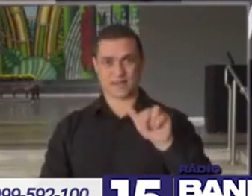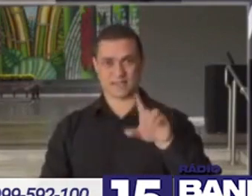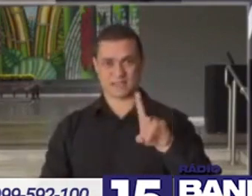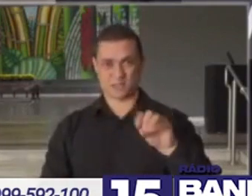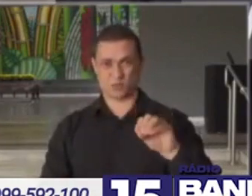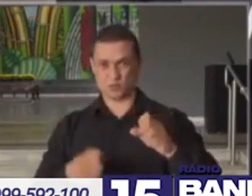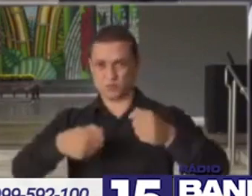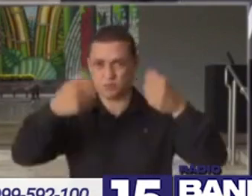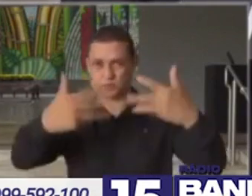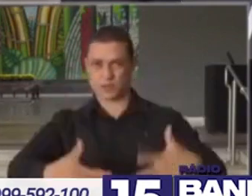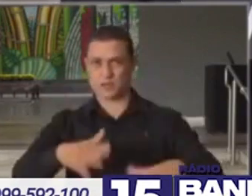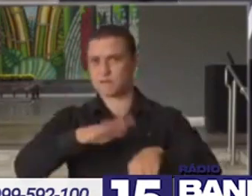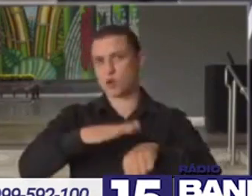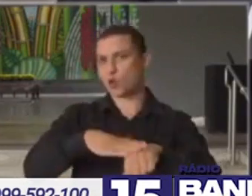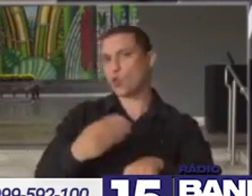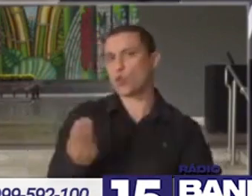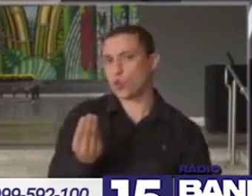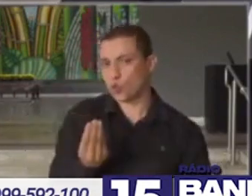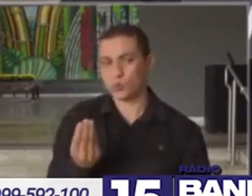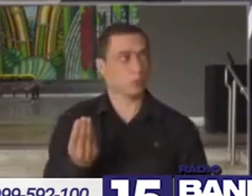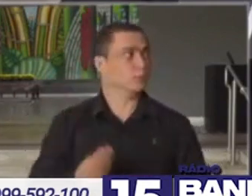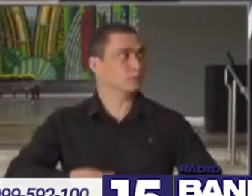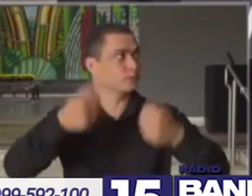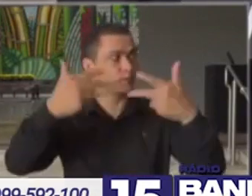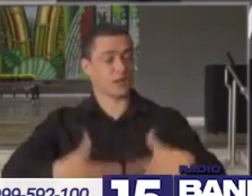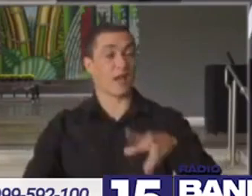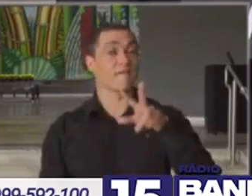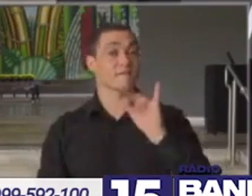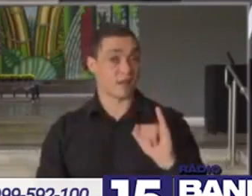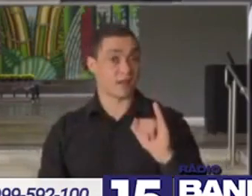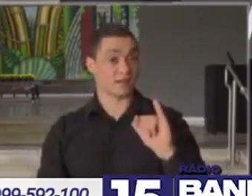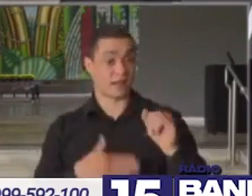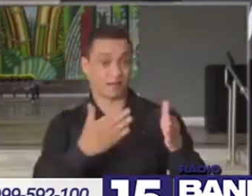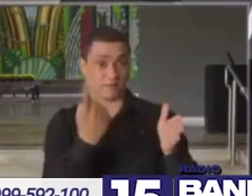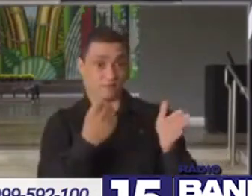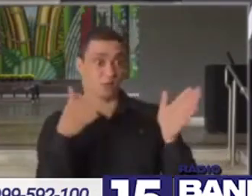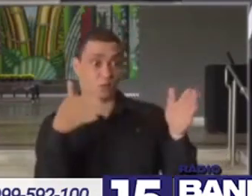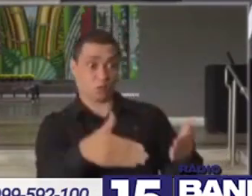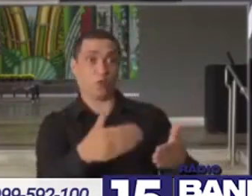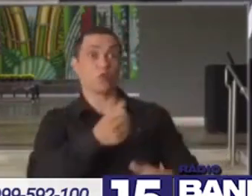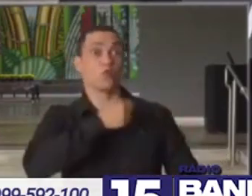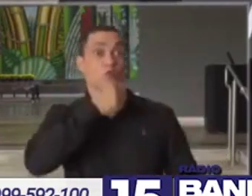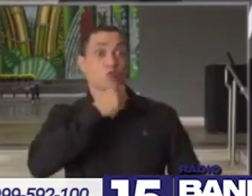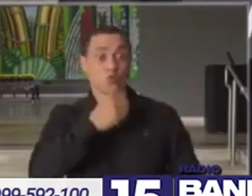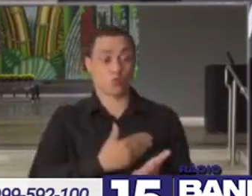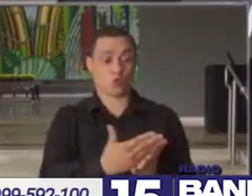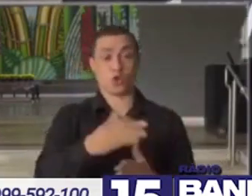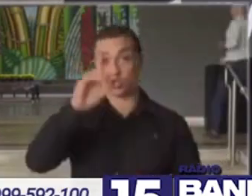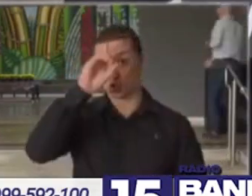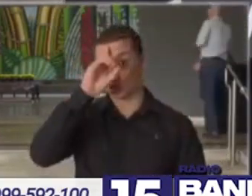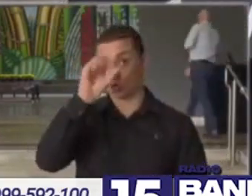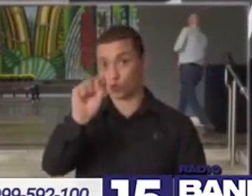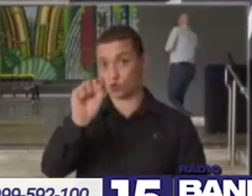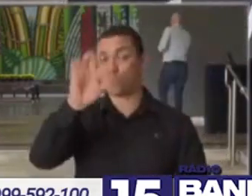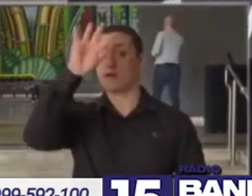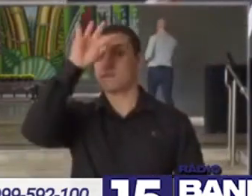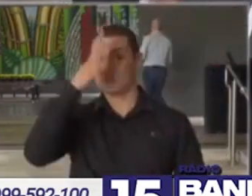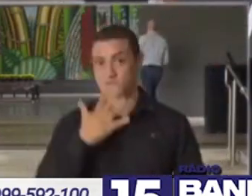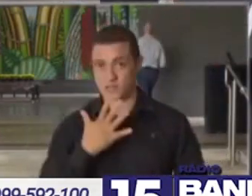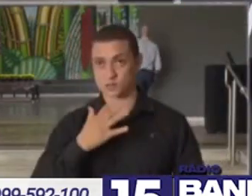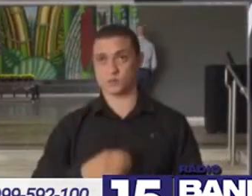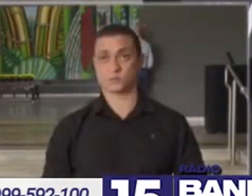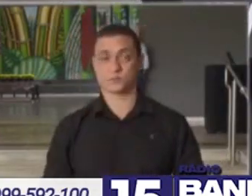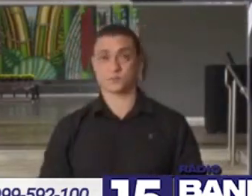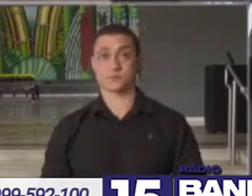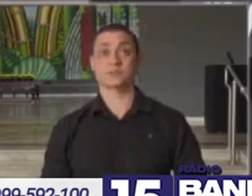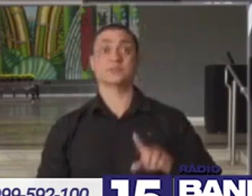472 postos de vacinação para idosos na capital de São Paulo. O secretário municipal de saúde da capital paulista,